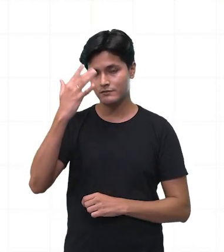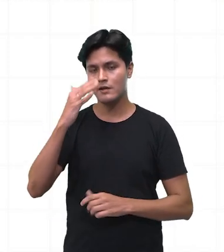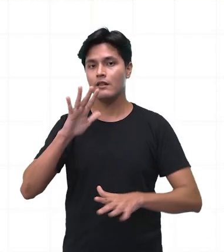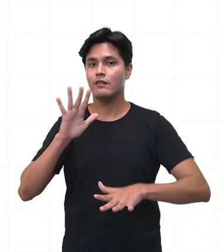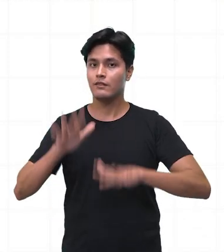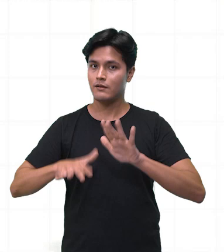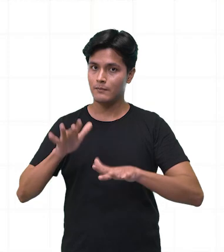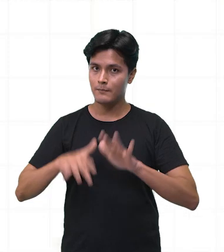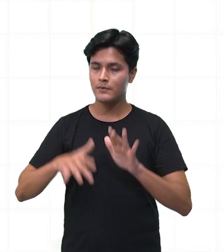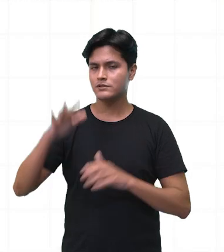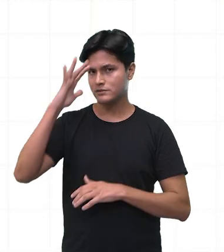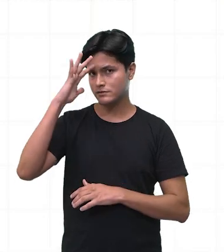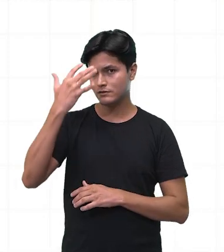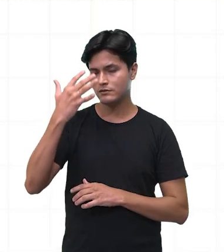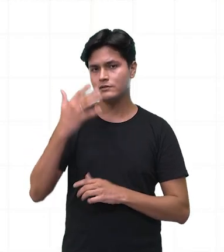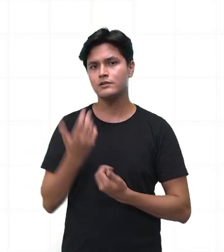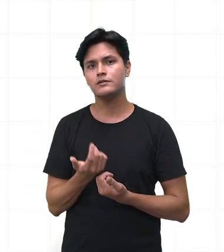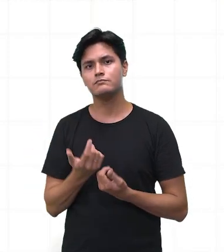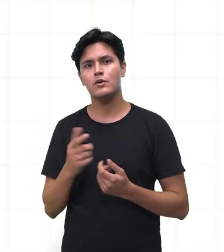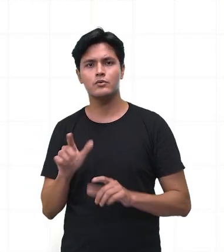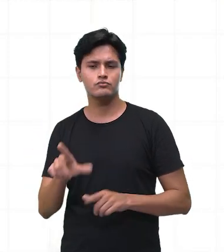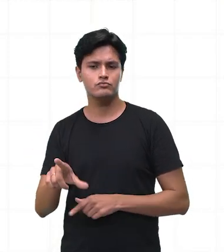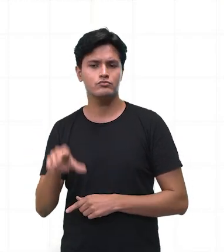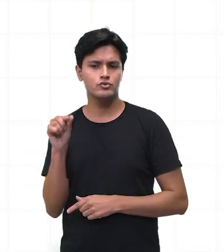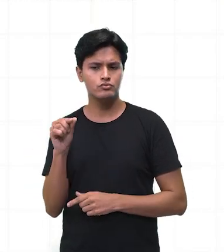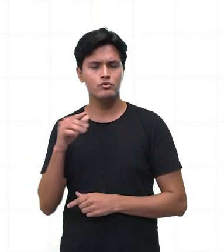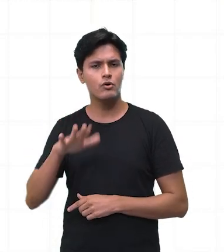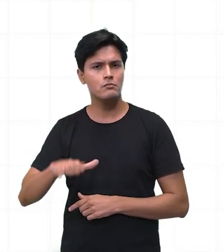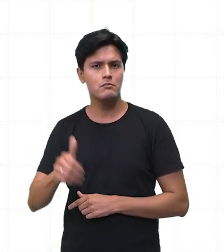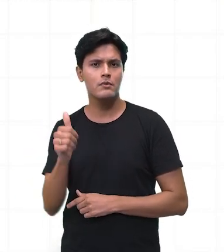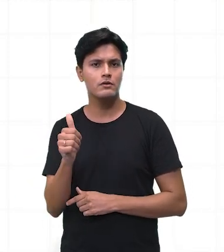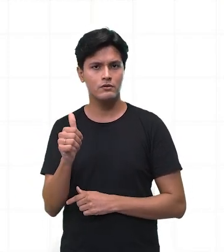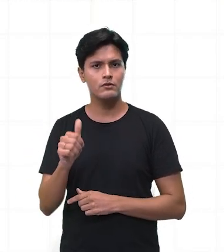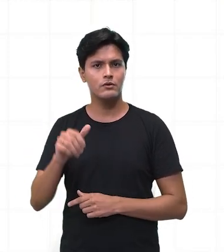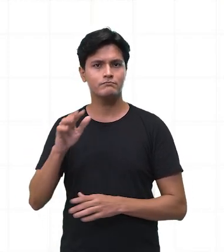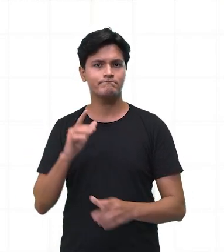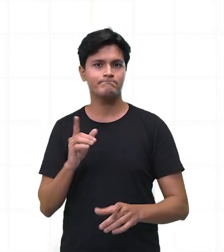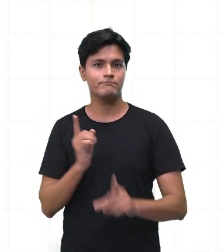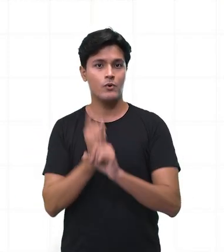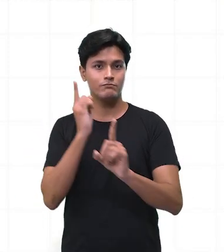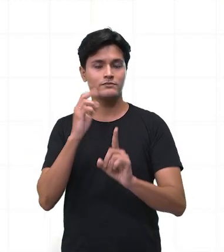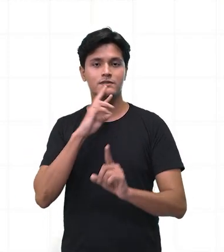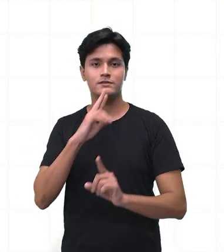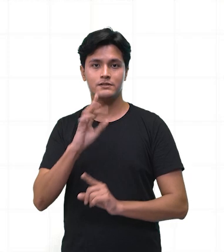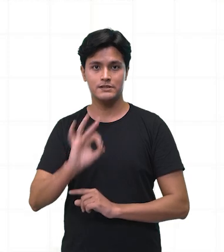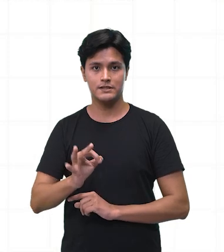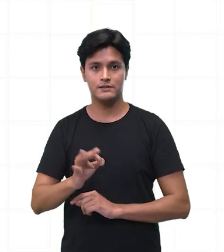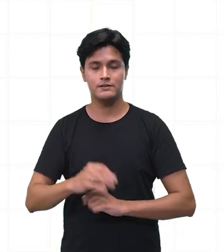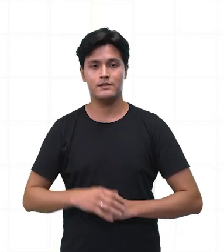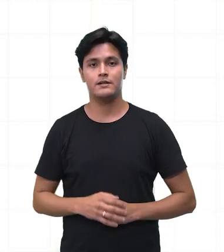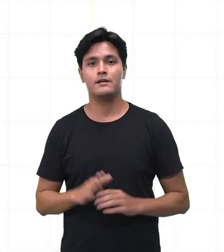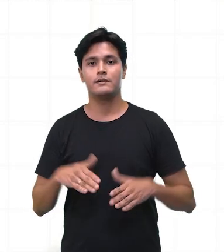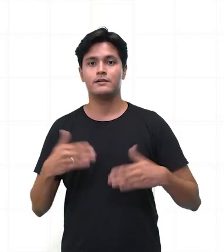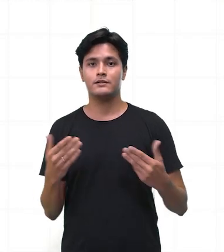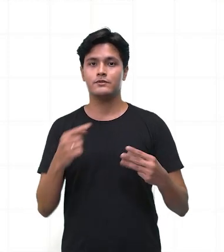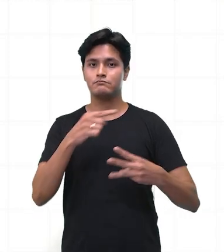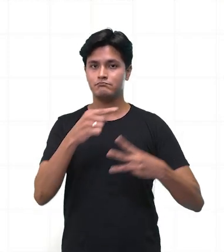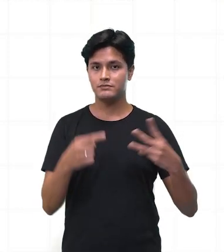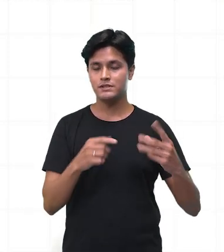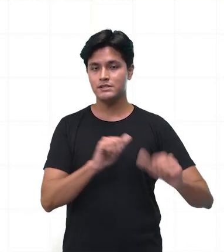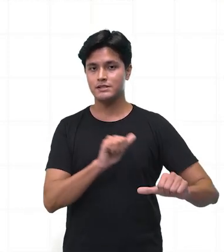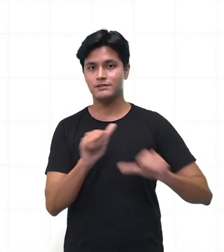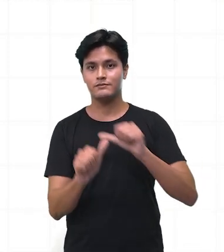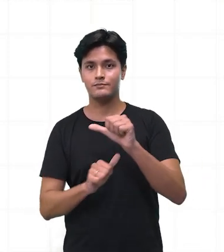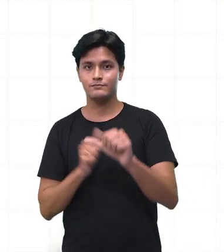você verifica qual a forma mais viável de você encontrar o resultado, certo? Então, tá aí essas transformações e